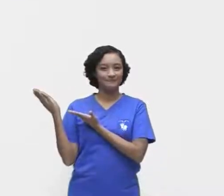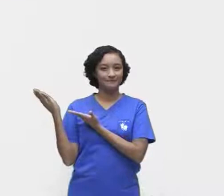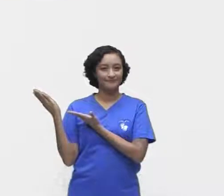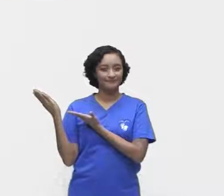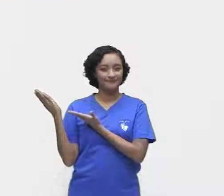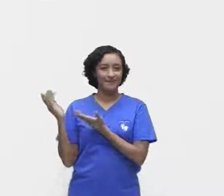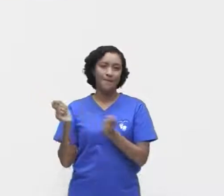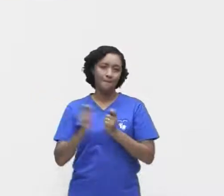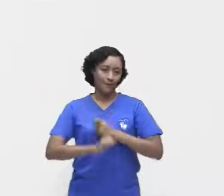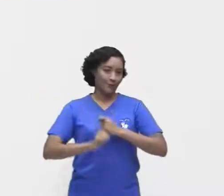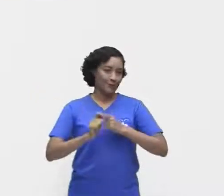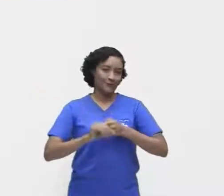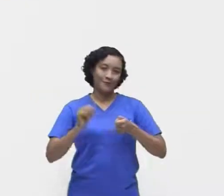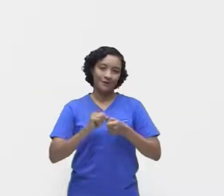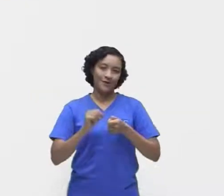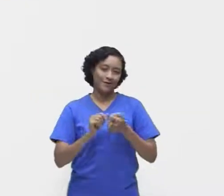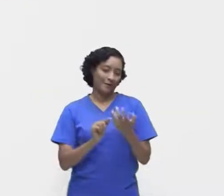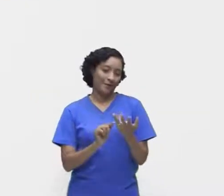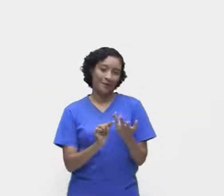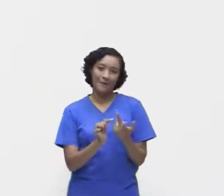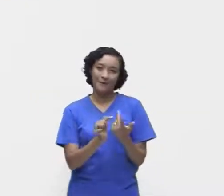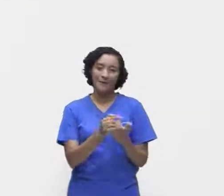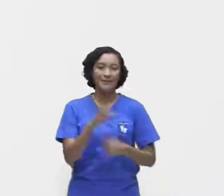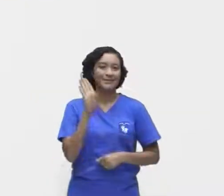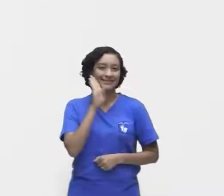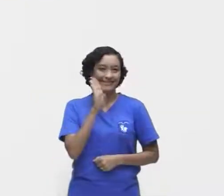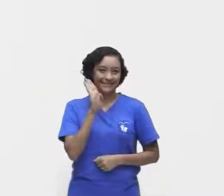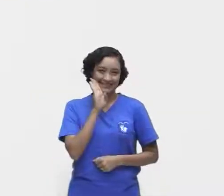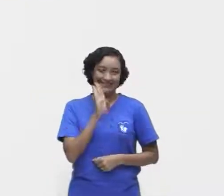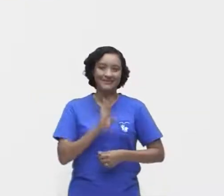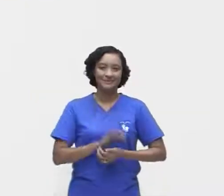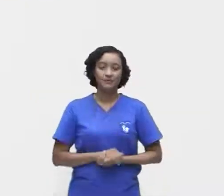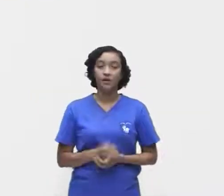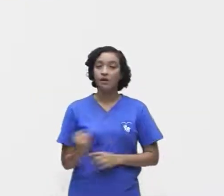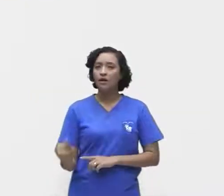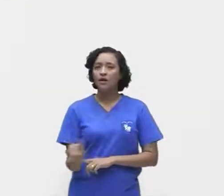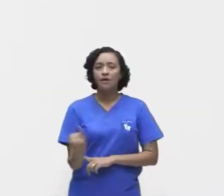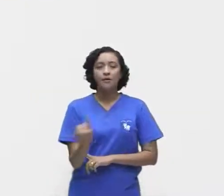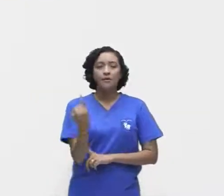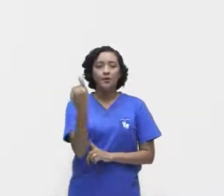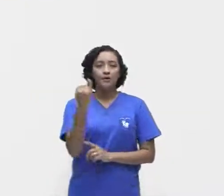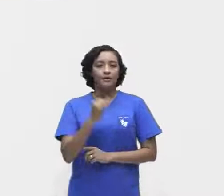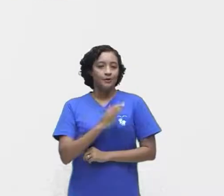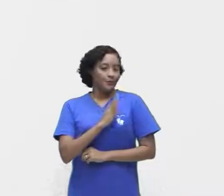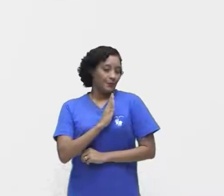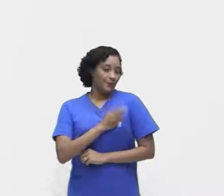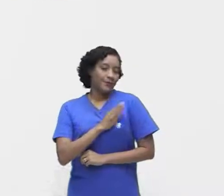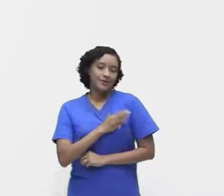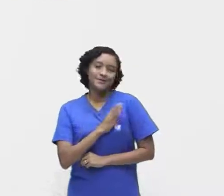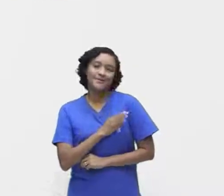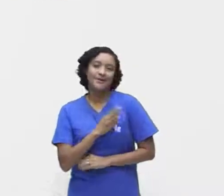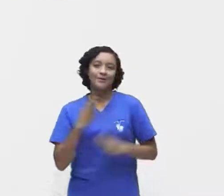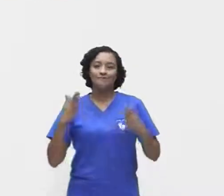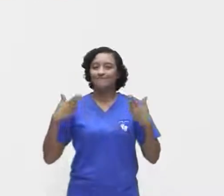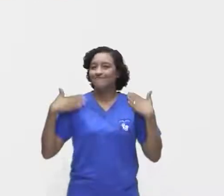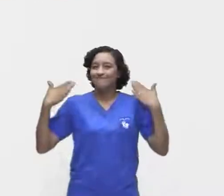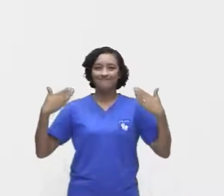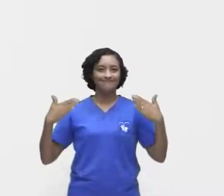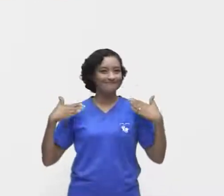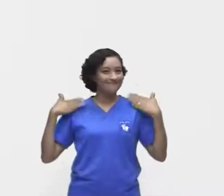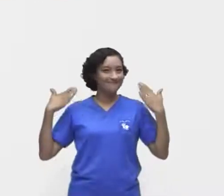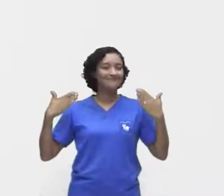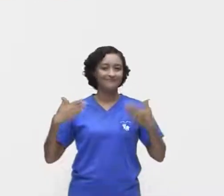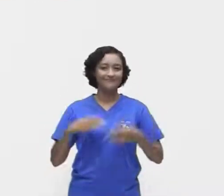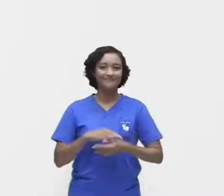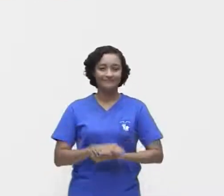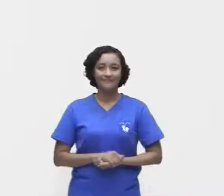aí, gente. Então, assim, é importante a gente sempre encher o coração, né, de alegria. Assim,